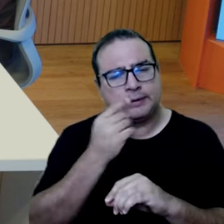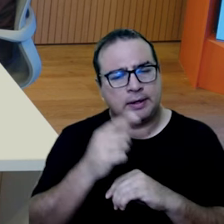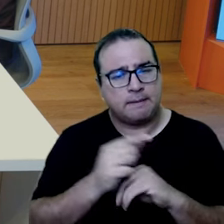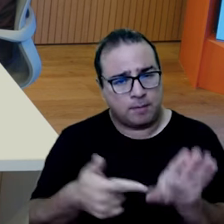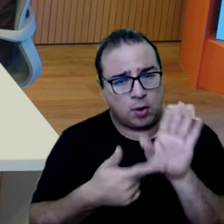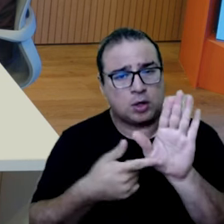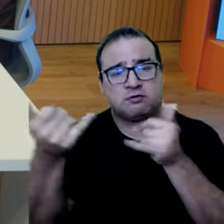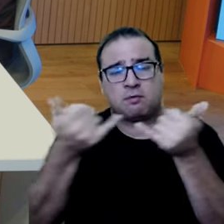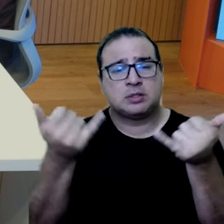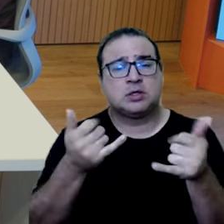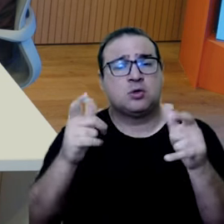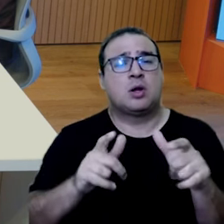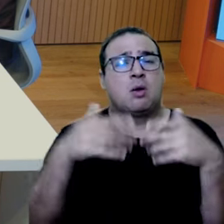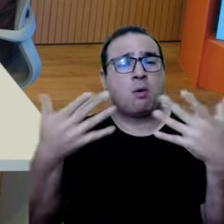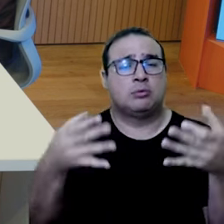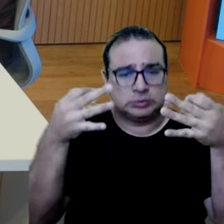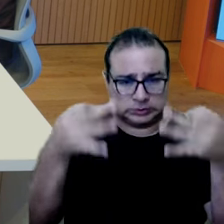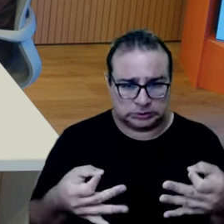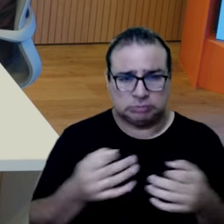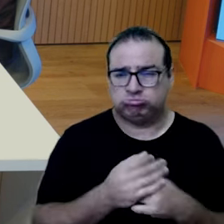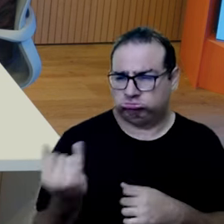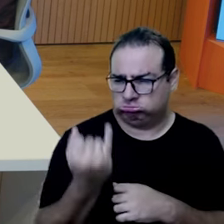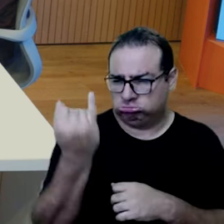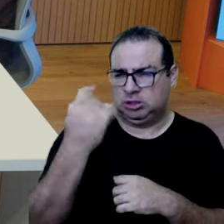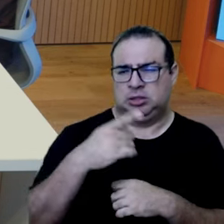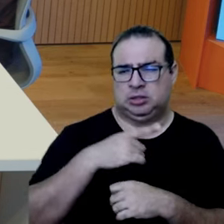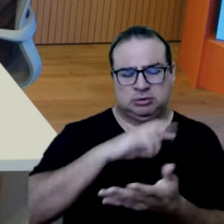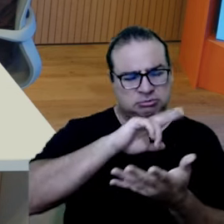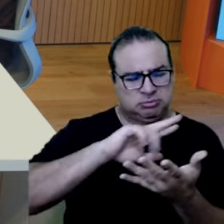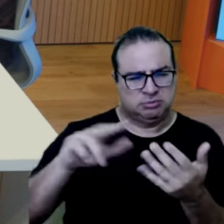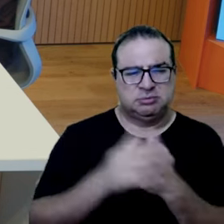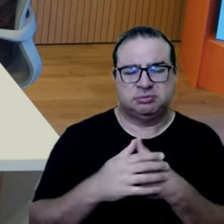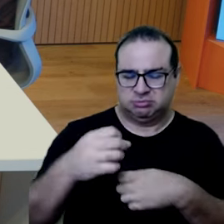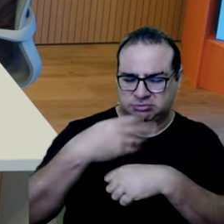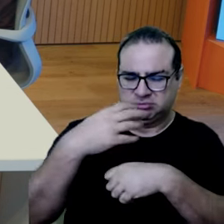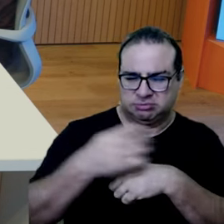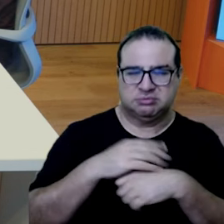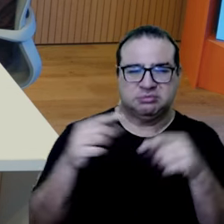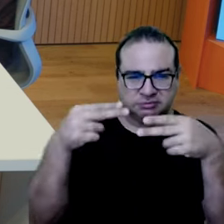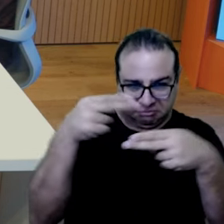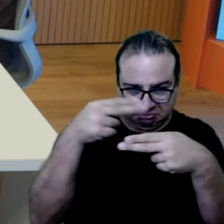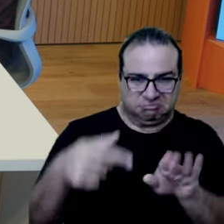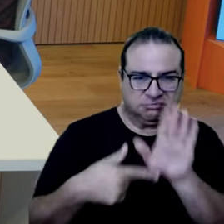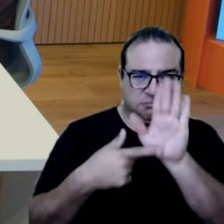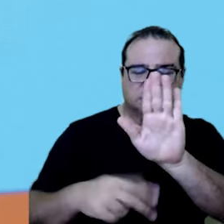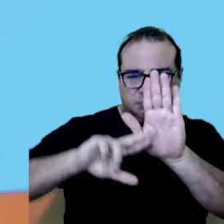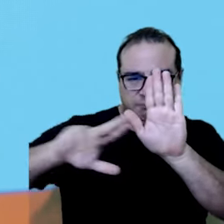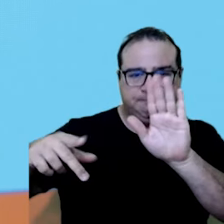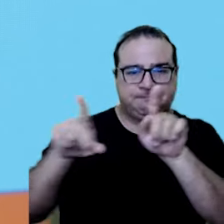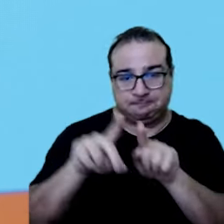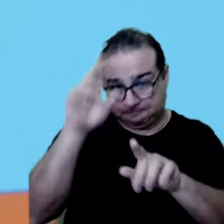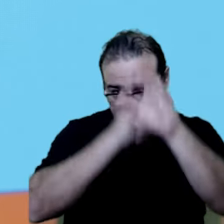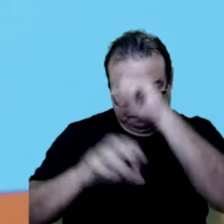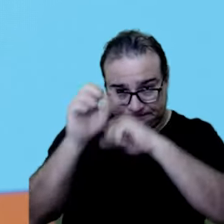a fonte da informação isso é é importante é termos né que a gente fala que é educativo cebra serve para isso também né